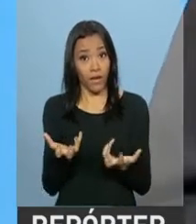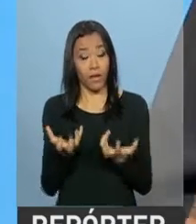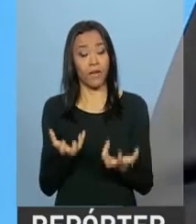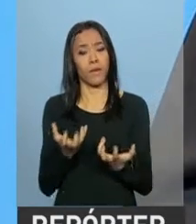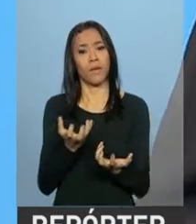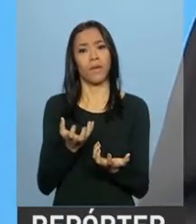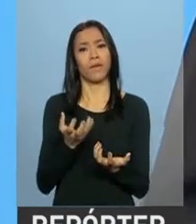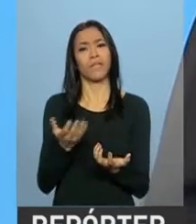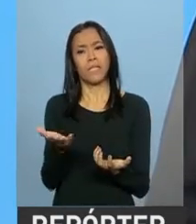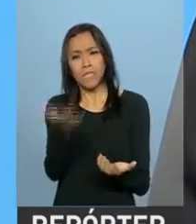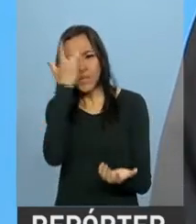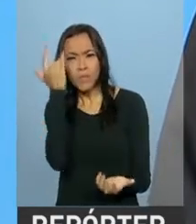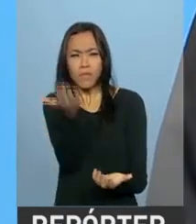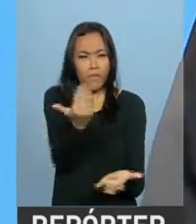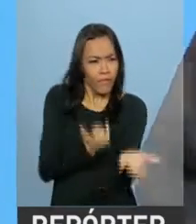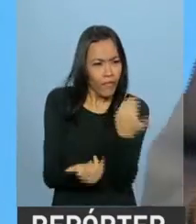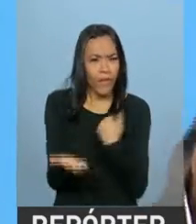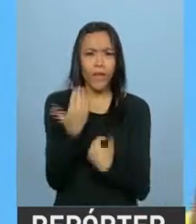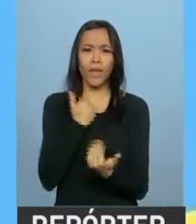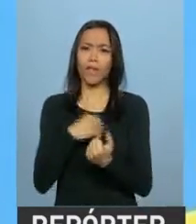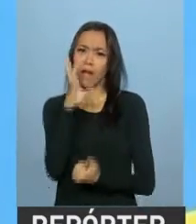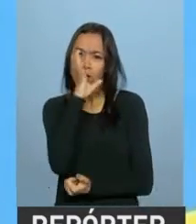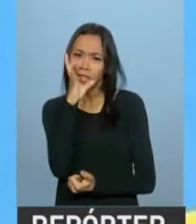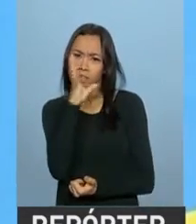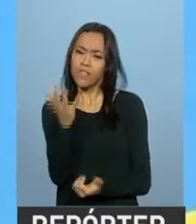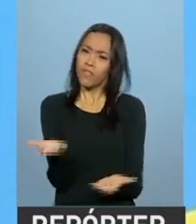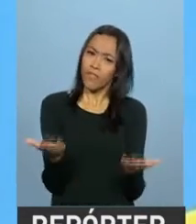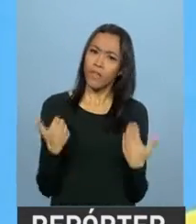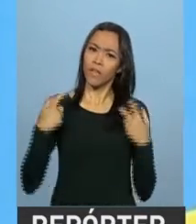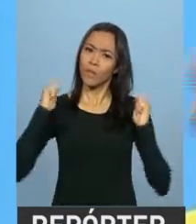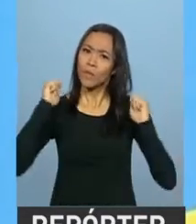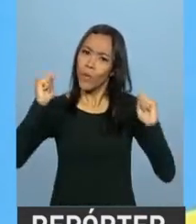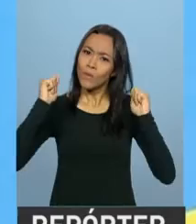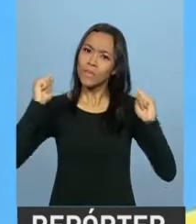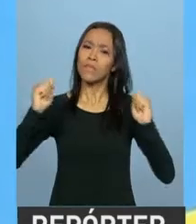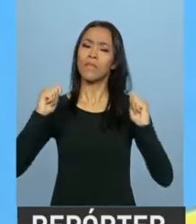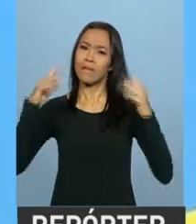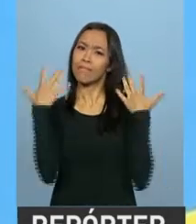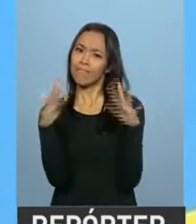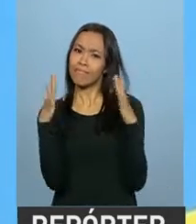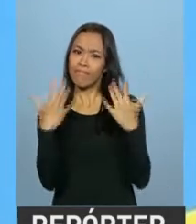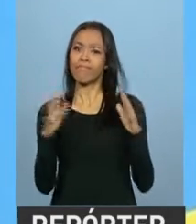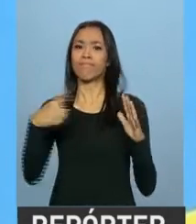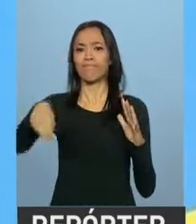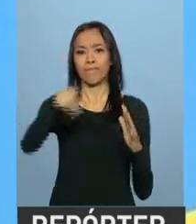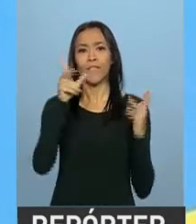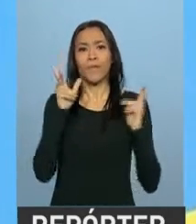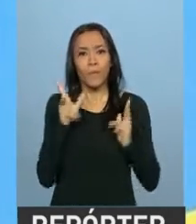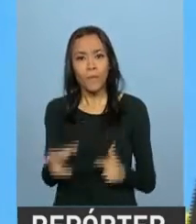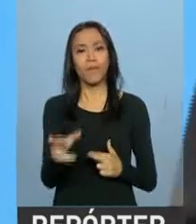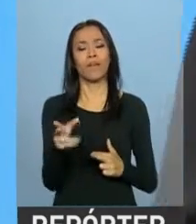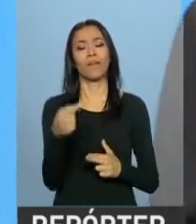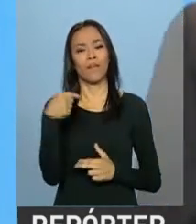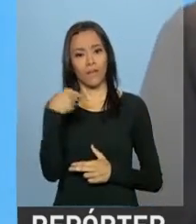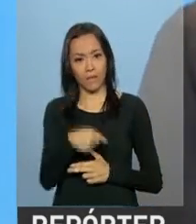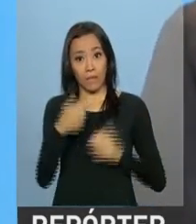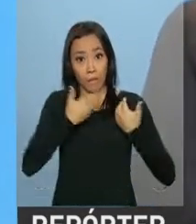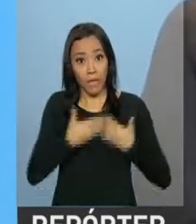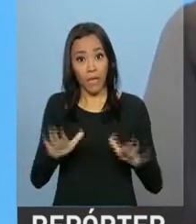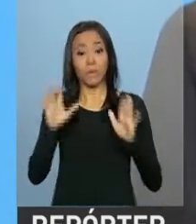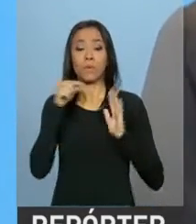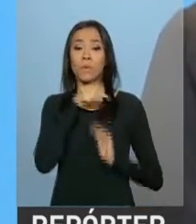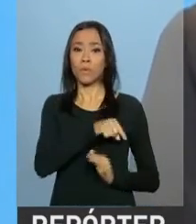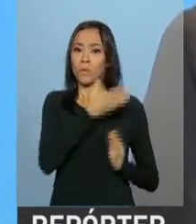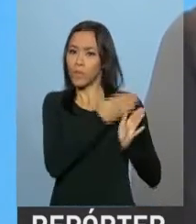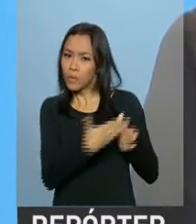mesma presença na mesma torcida no mesmo entusiasmo que os brasileiros demonstraram na abertura